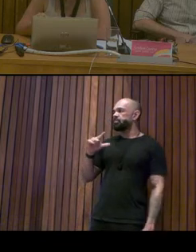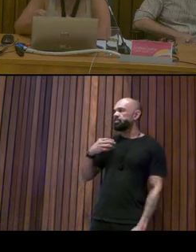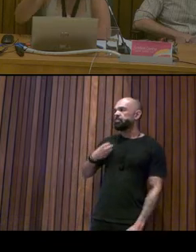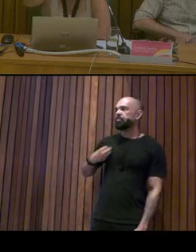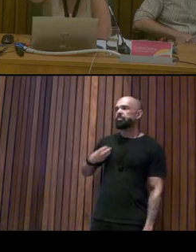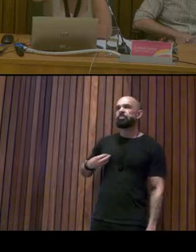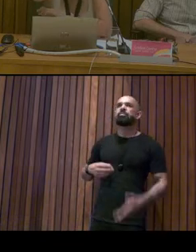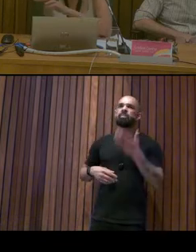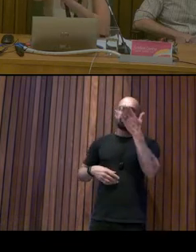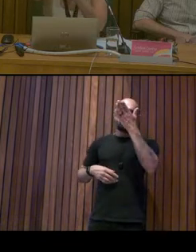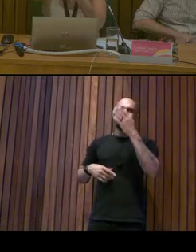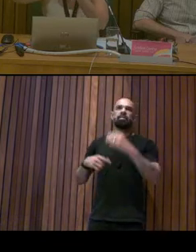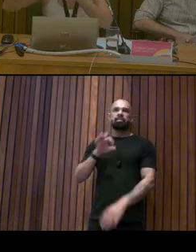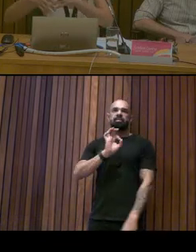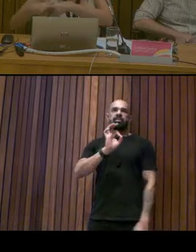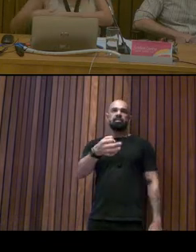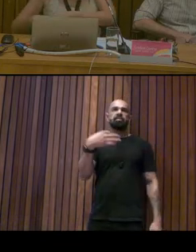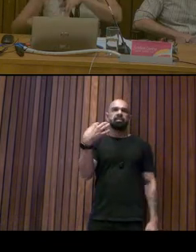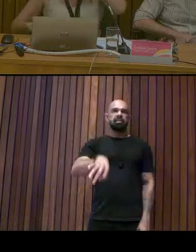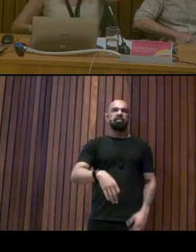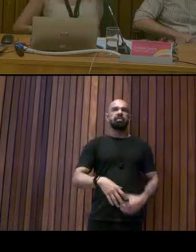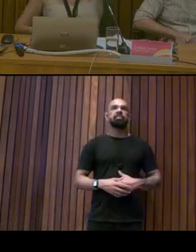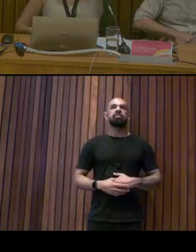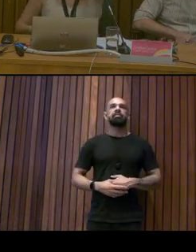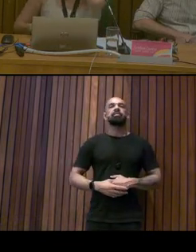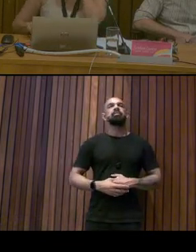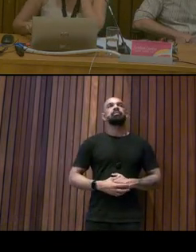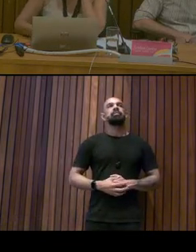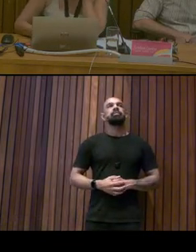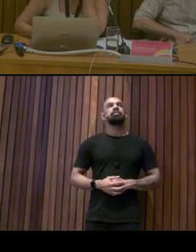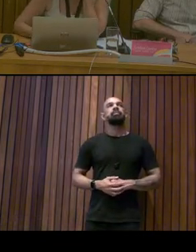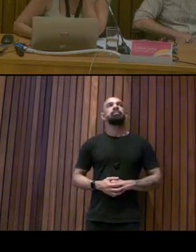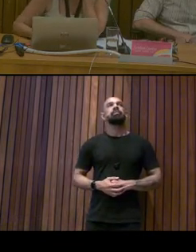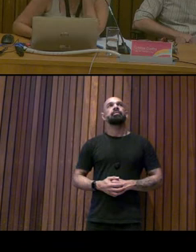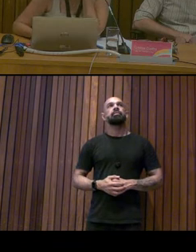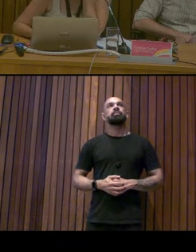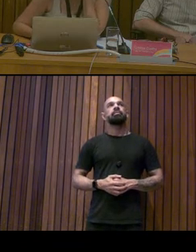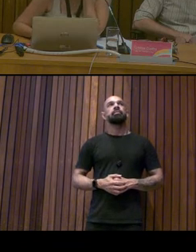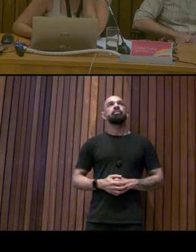Não, Rafael está aqui, exatamente. Obrigada.